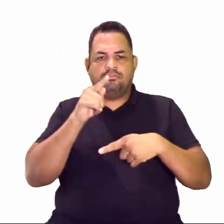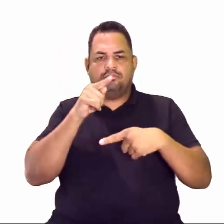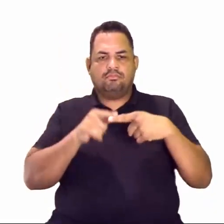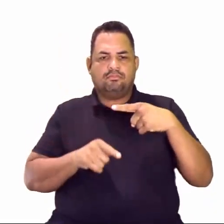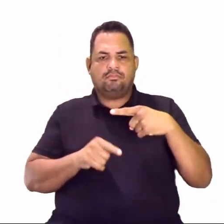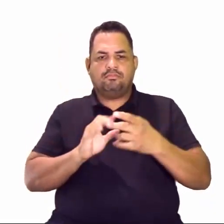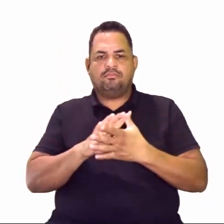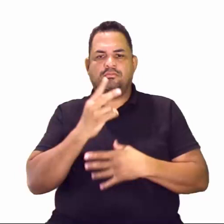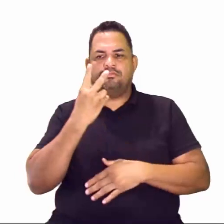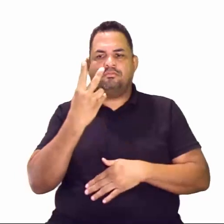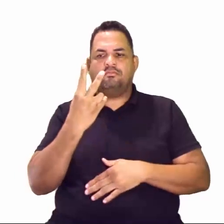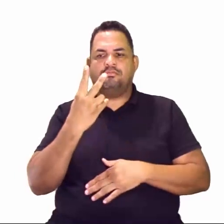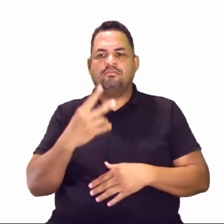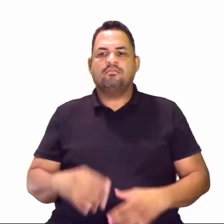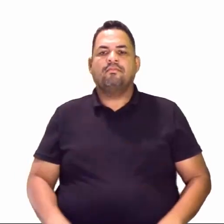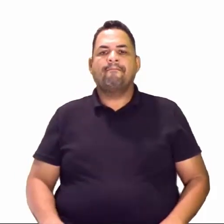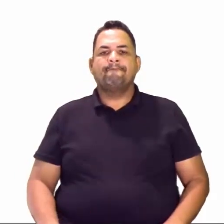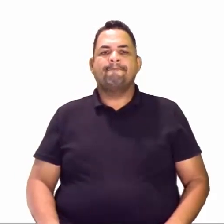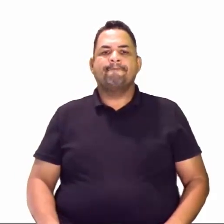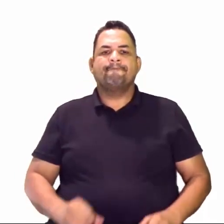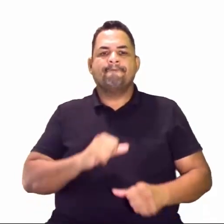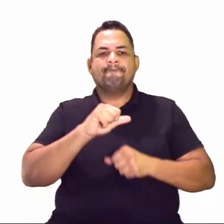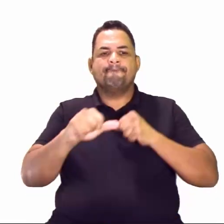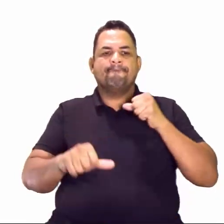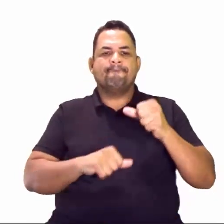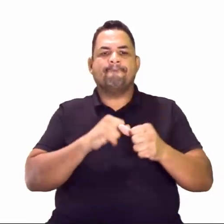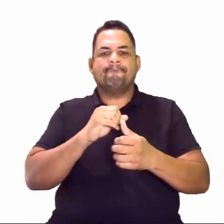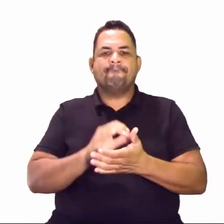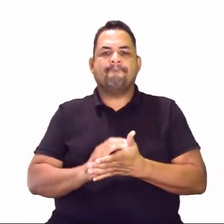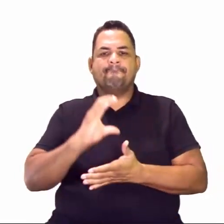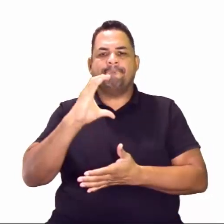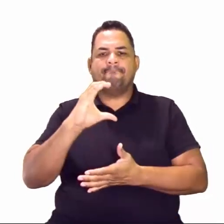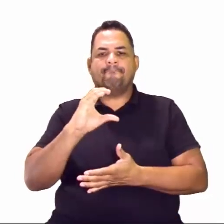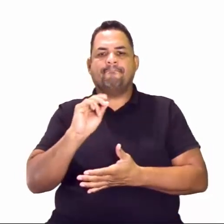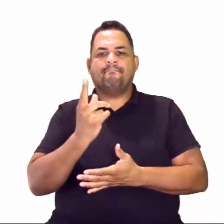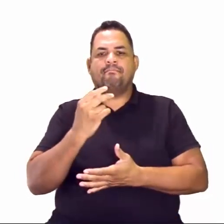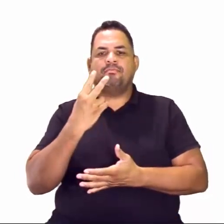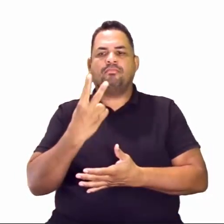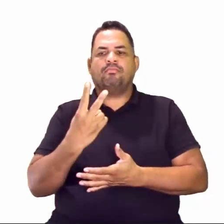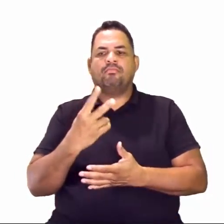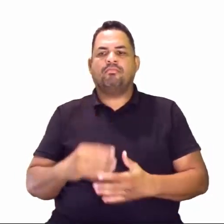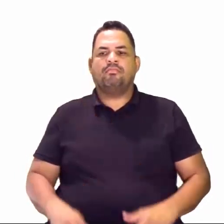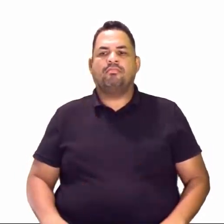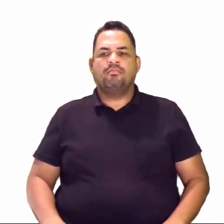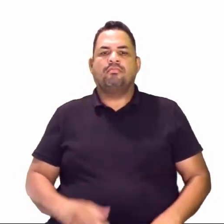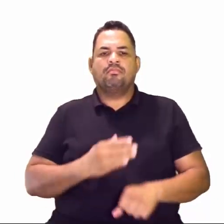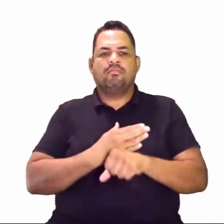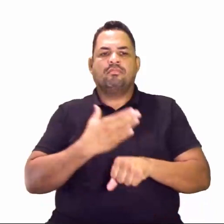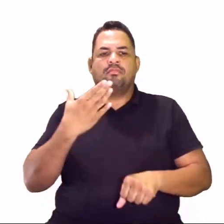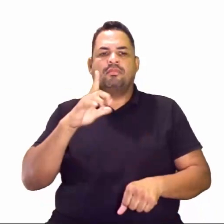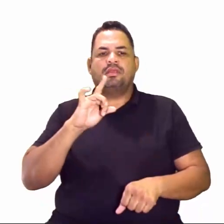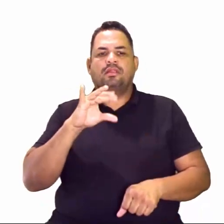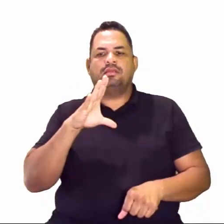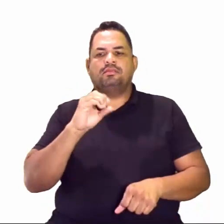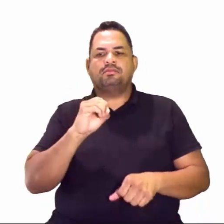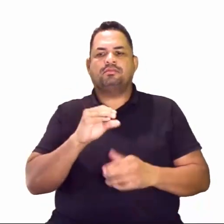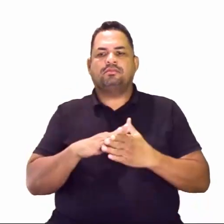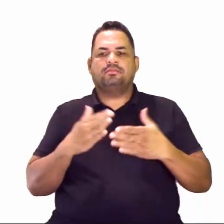Então, o C2H4O2 se transformou em CH2O. E o ácido lático,